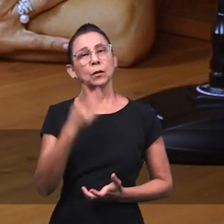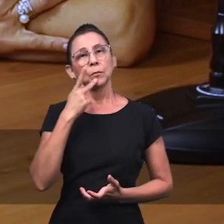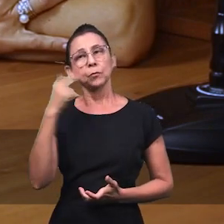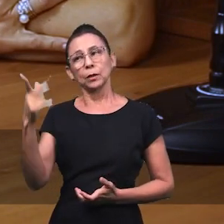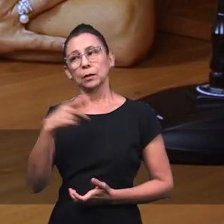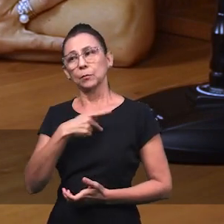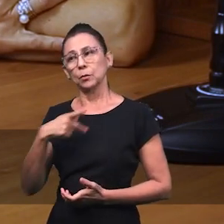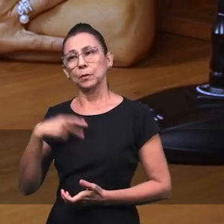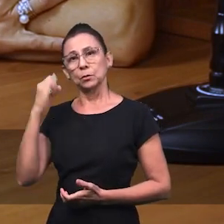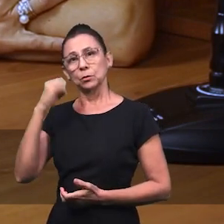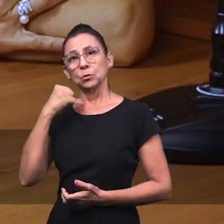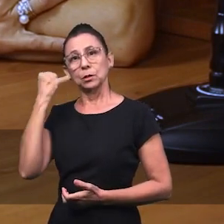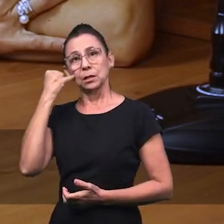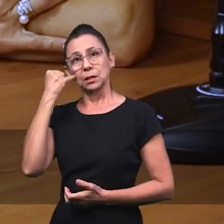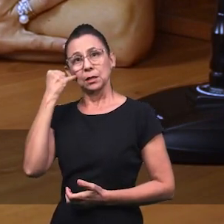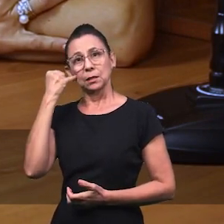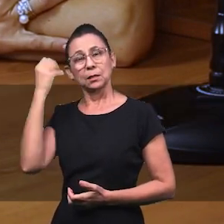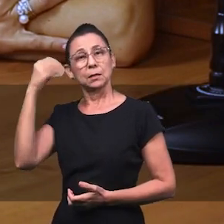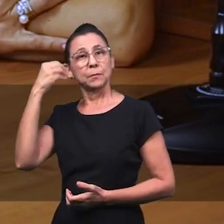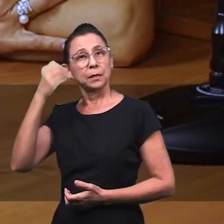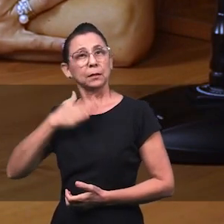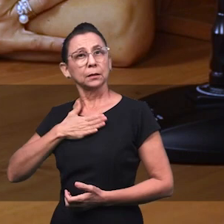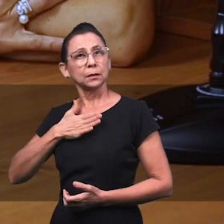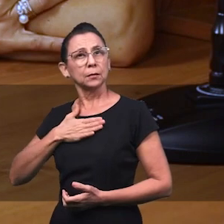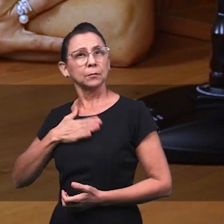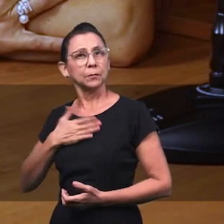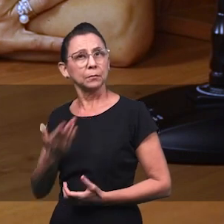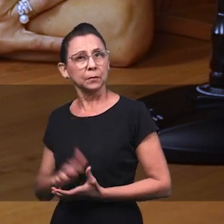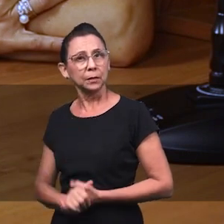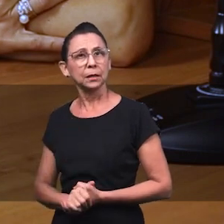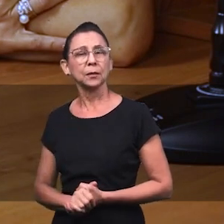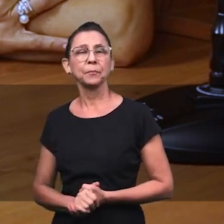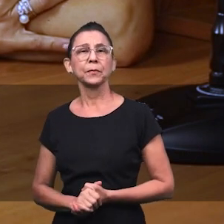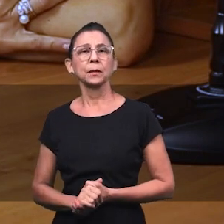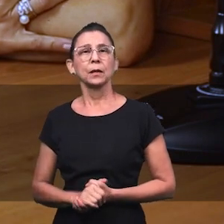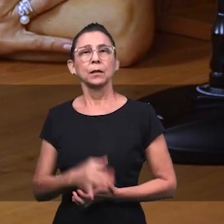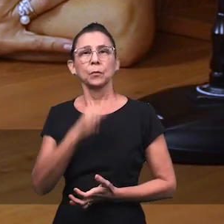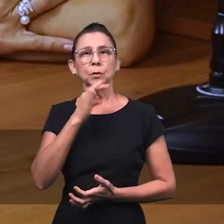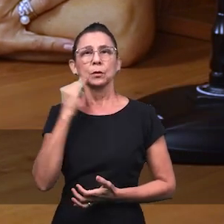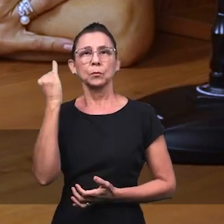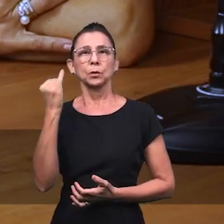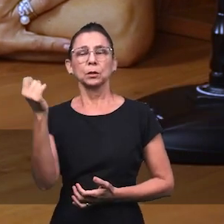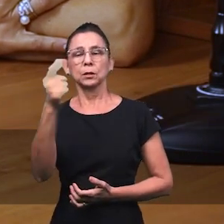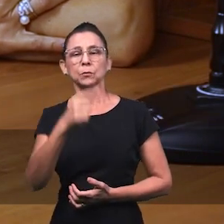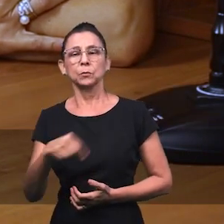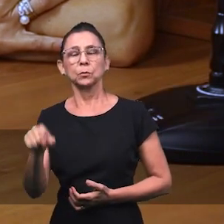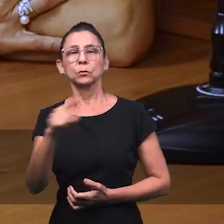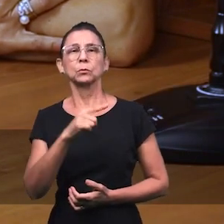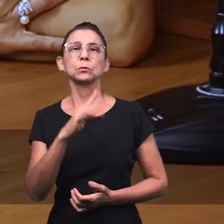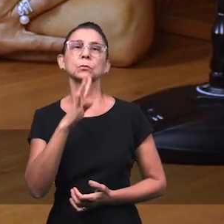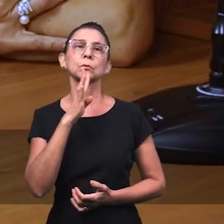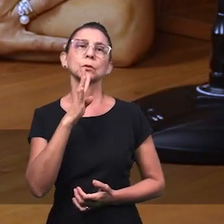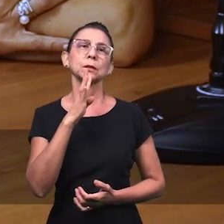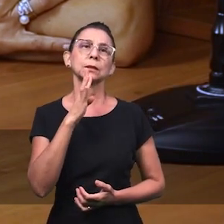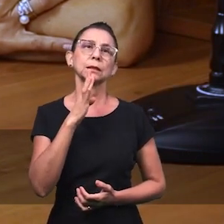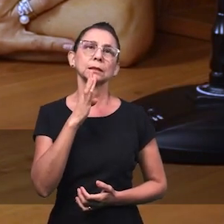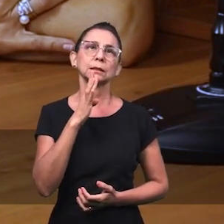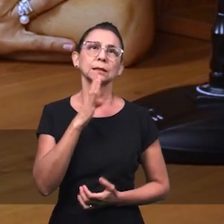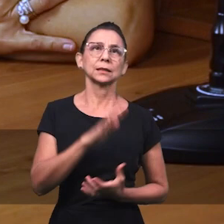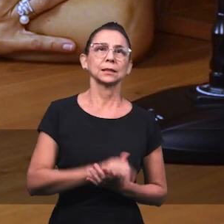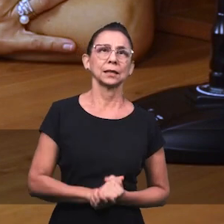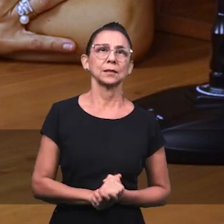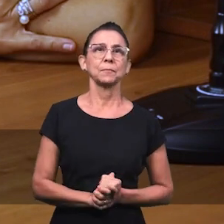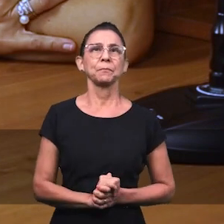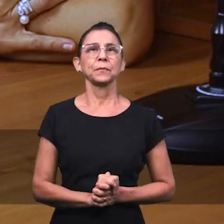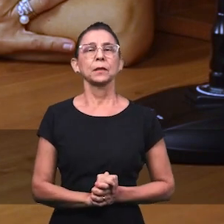pastor Josias, uma experiência. Então, eu acho muito importante para todas as pessoas que possam conhecer. Porque